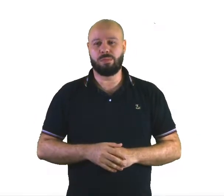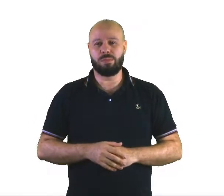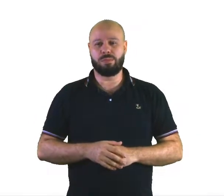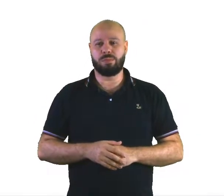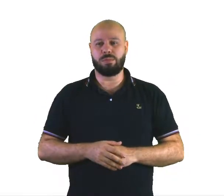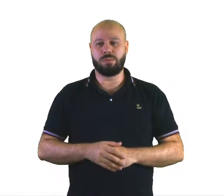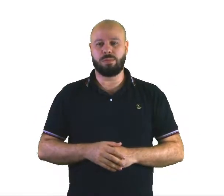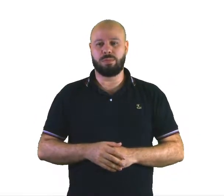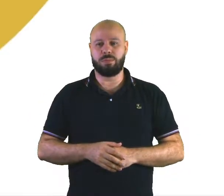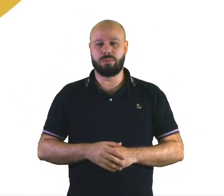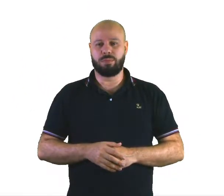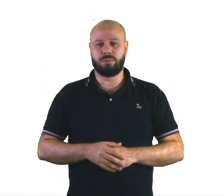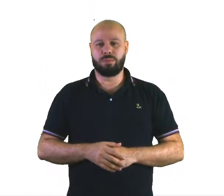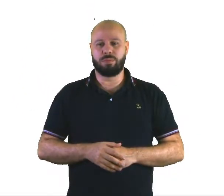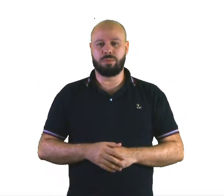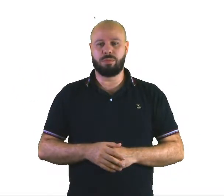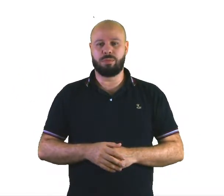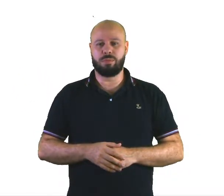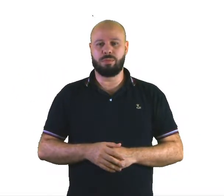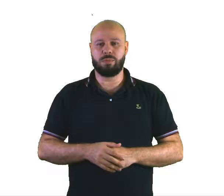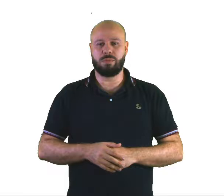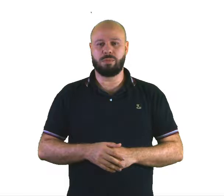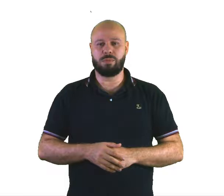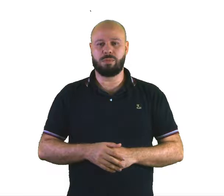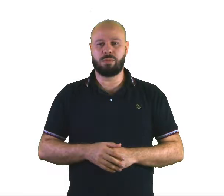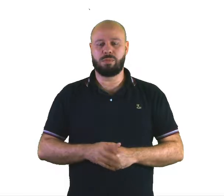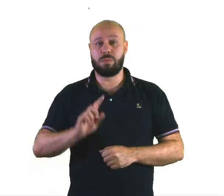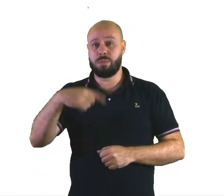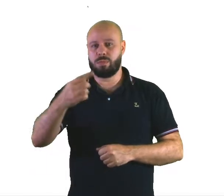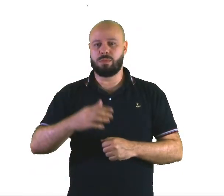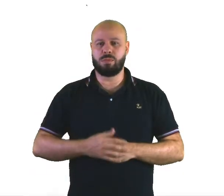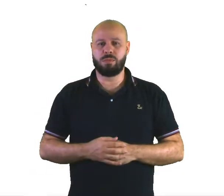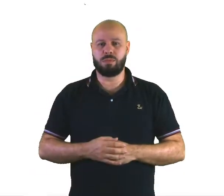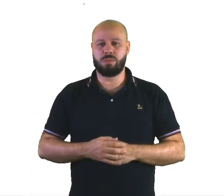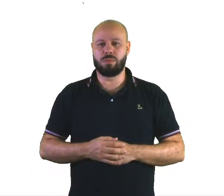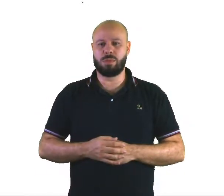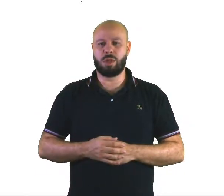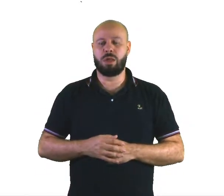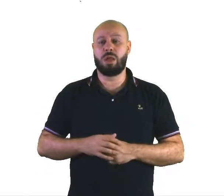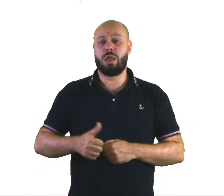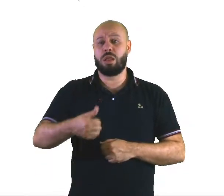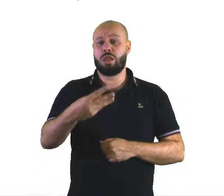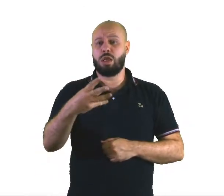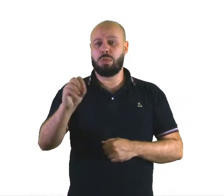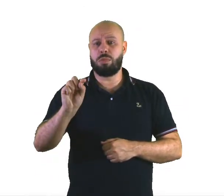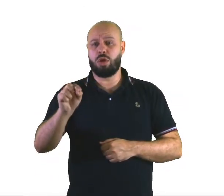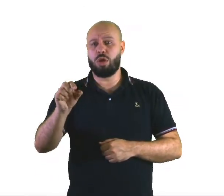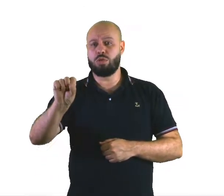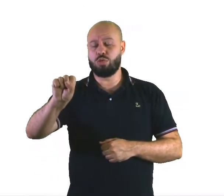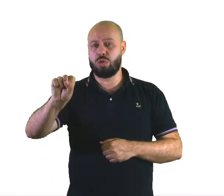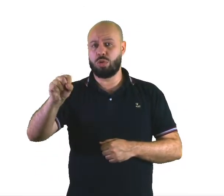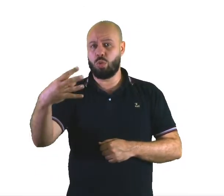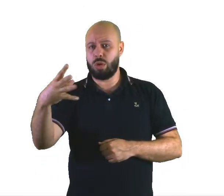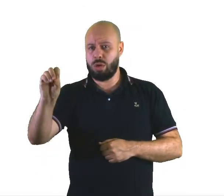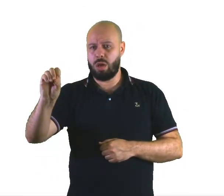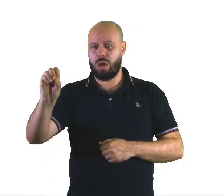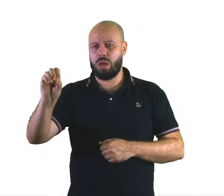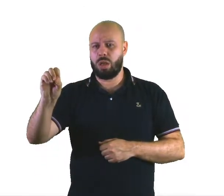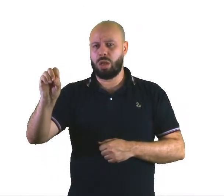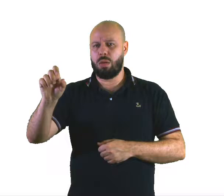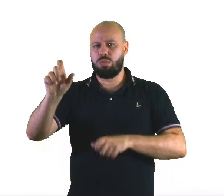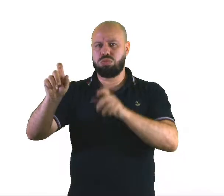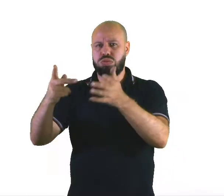desta data. Tá? Próximo. Há também 130.840 ocorrências